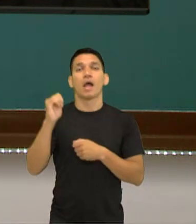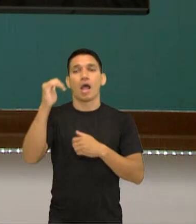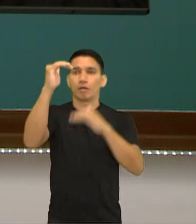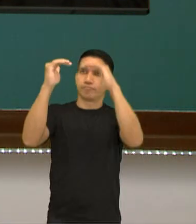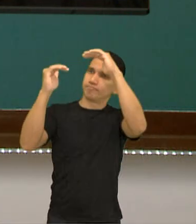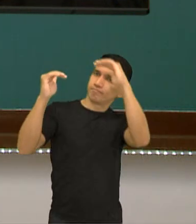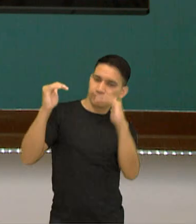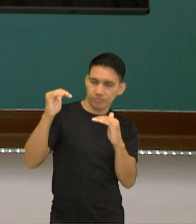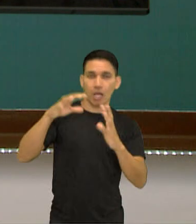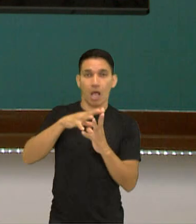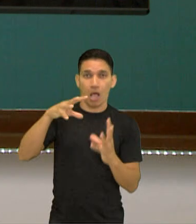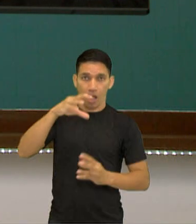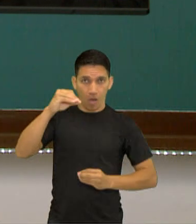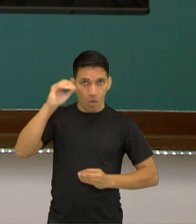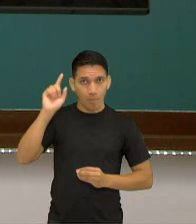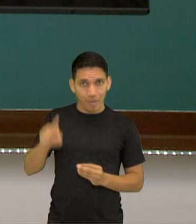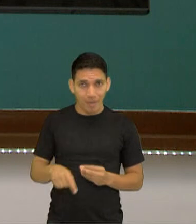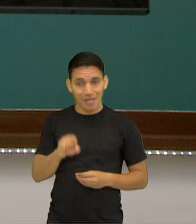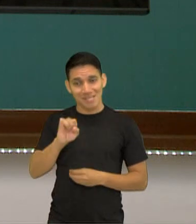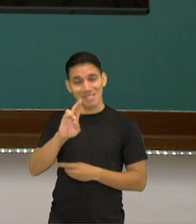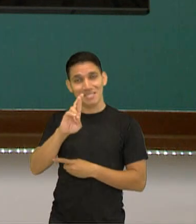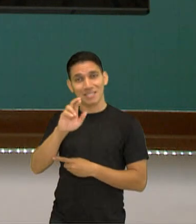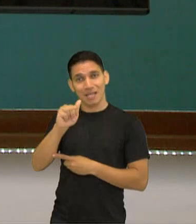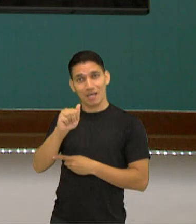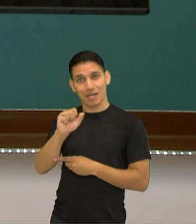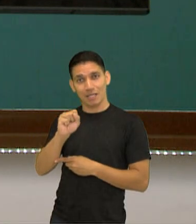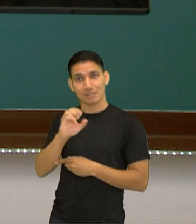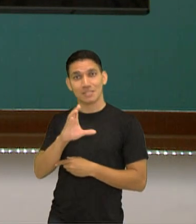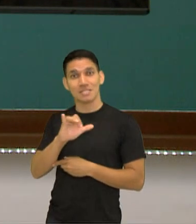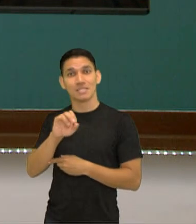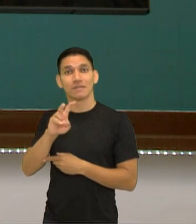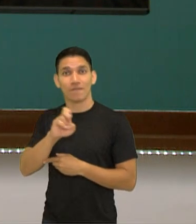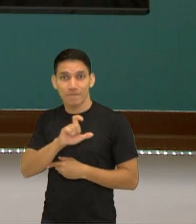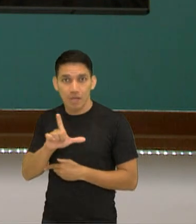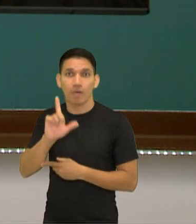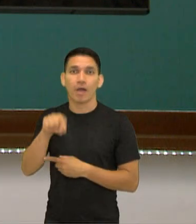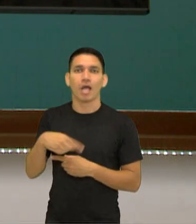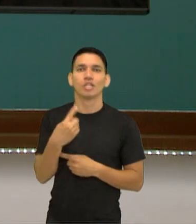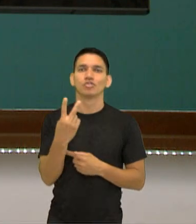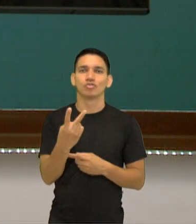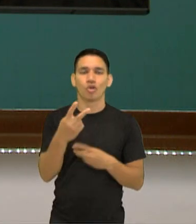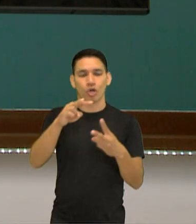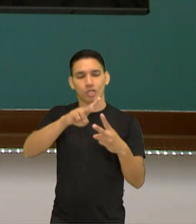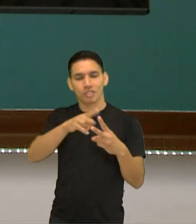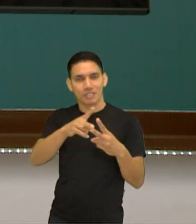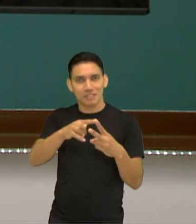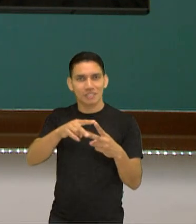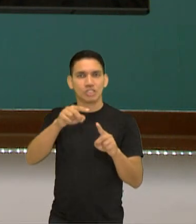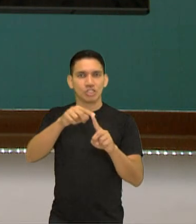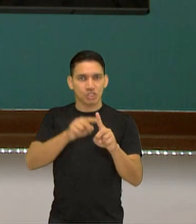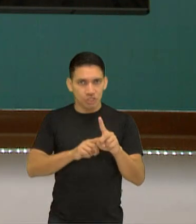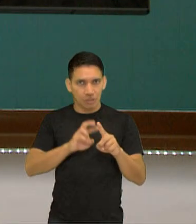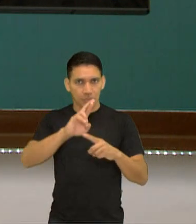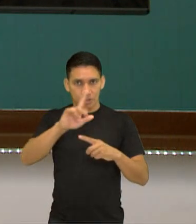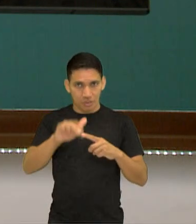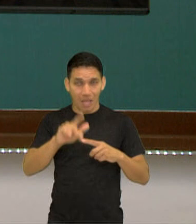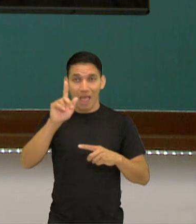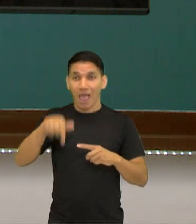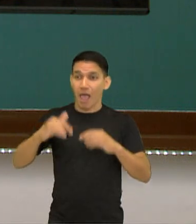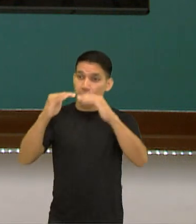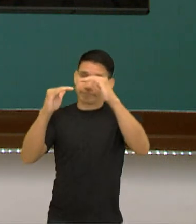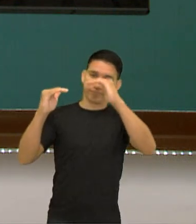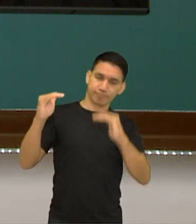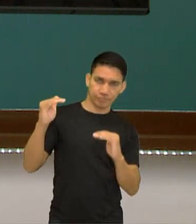alma concupiscente e irracível, né? São dois tipos de almas distintos, aí que são consideradas inferiores,